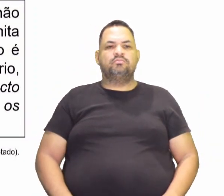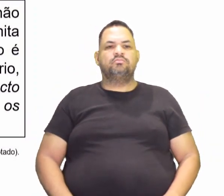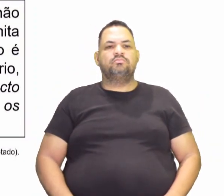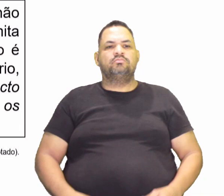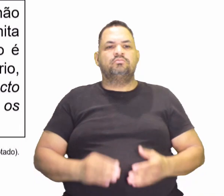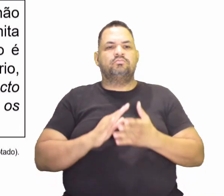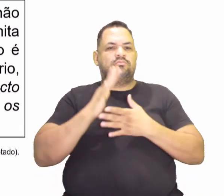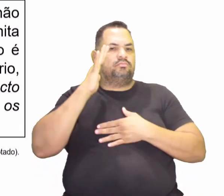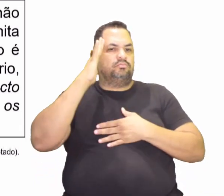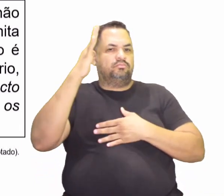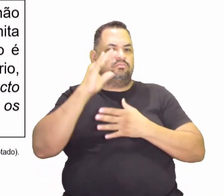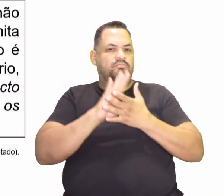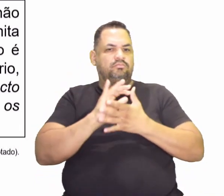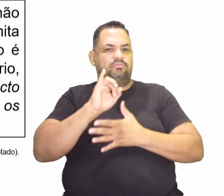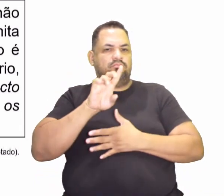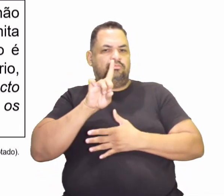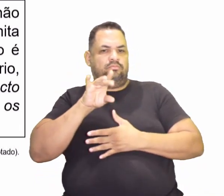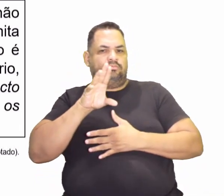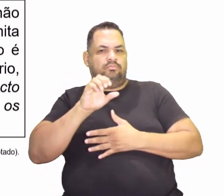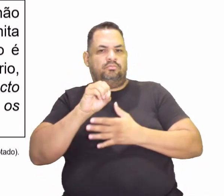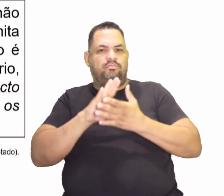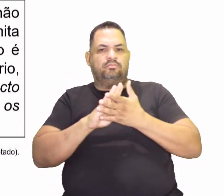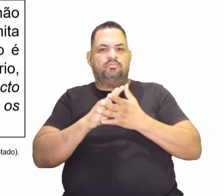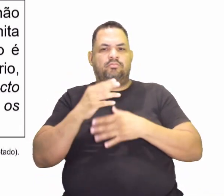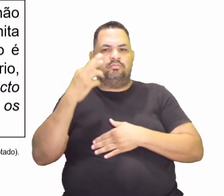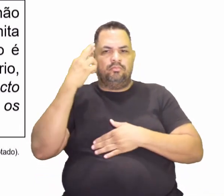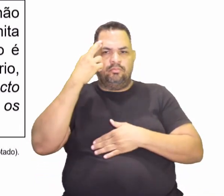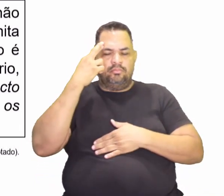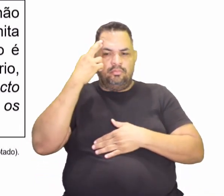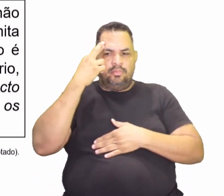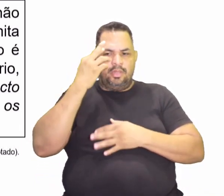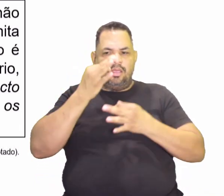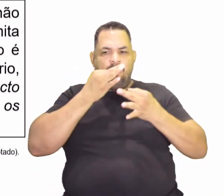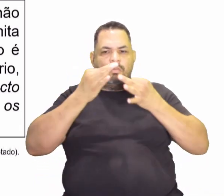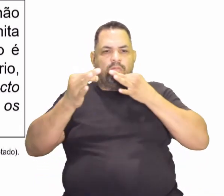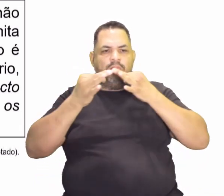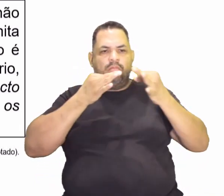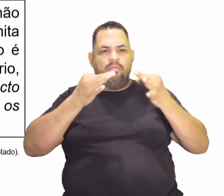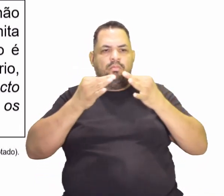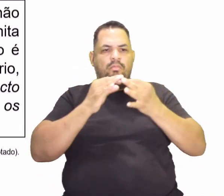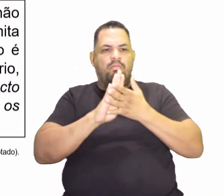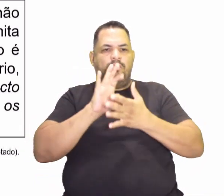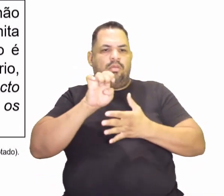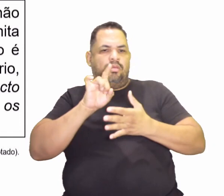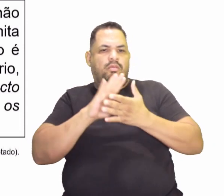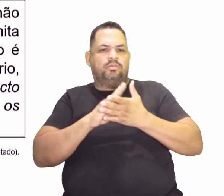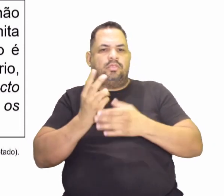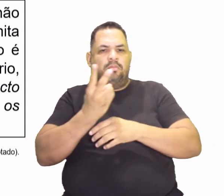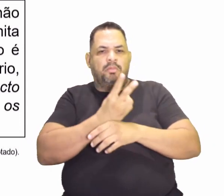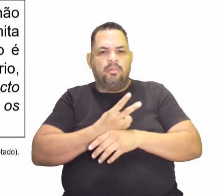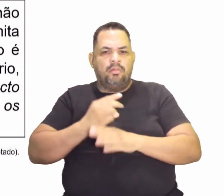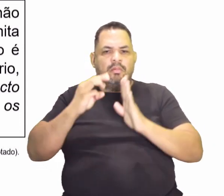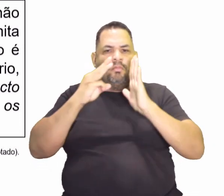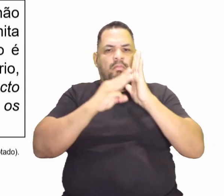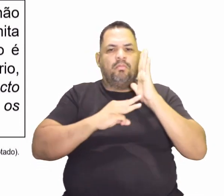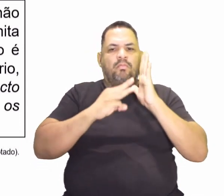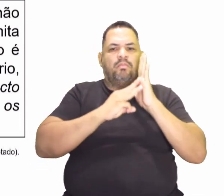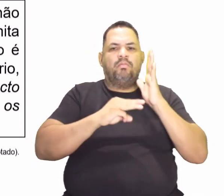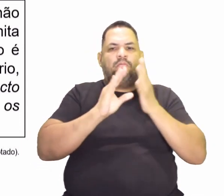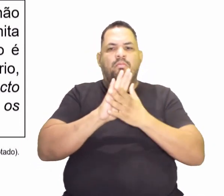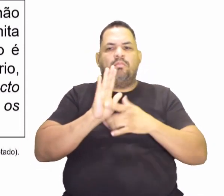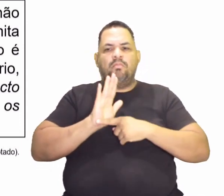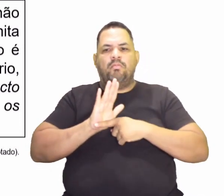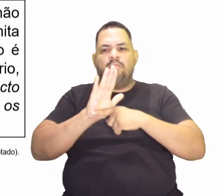Teoria dos ídolos são uma reflexão crítica de Bacon Ele está à procura de quê? Um método que